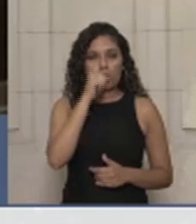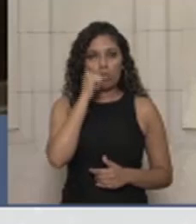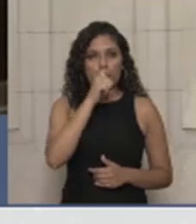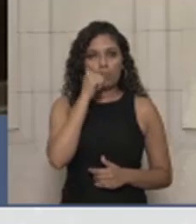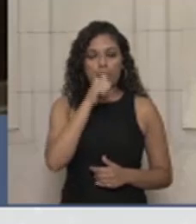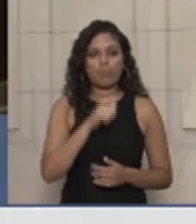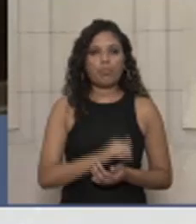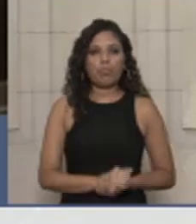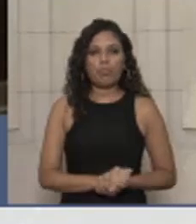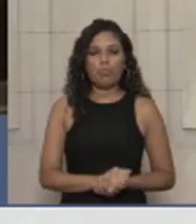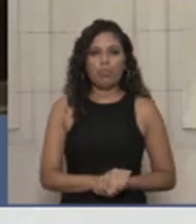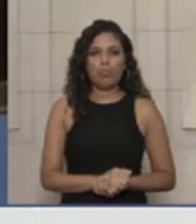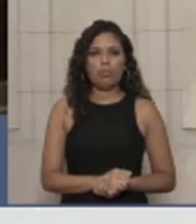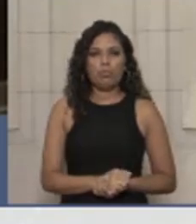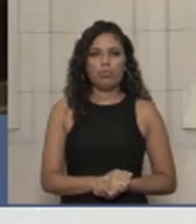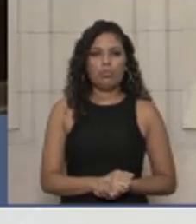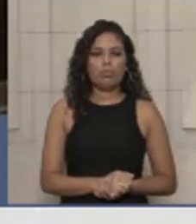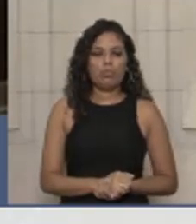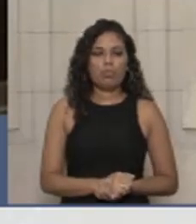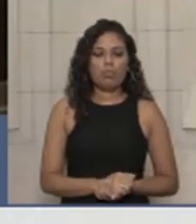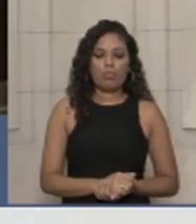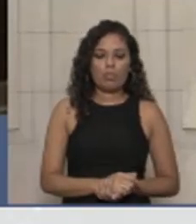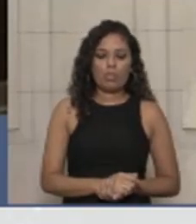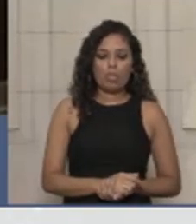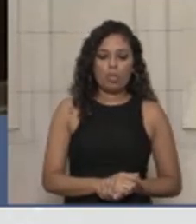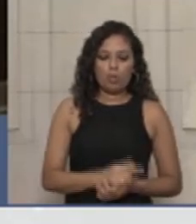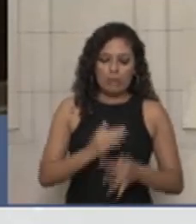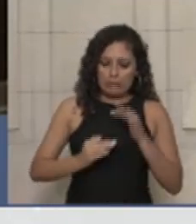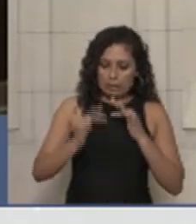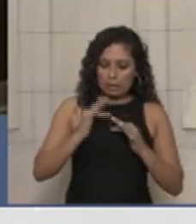mulheres, a quimioterapia